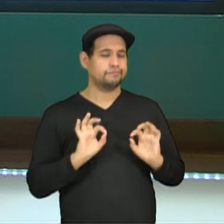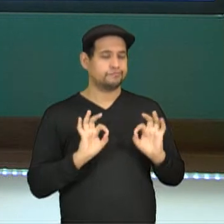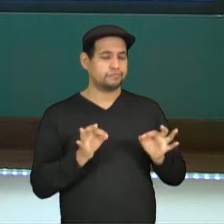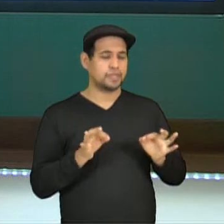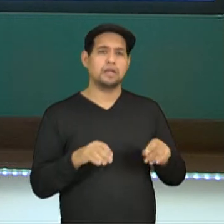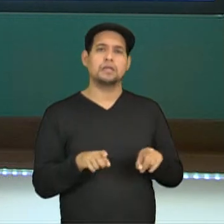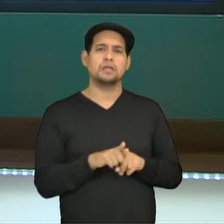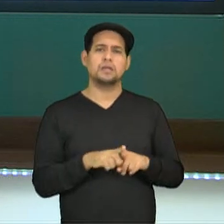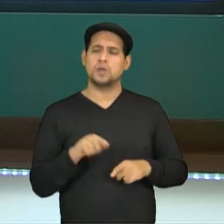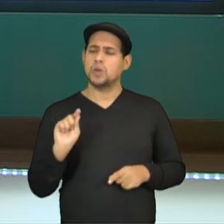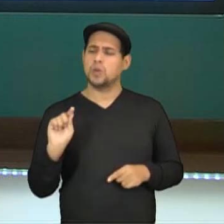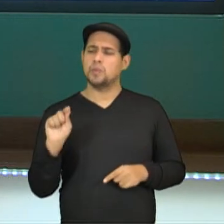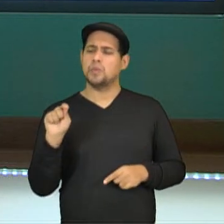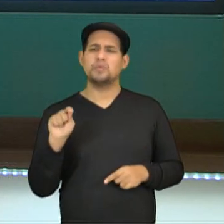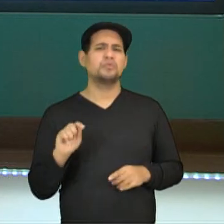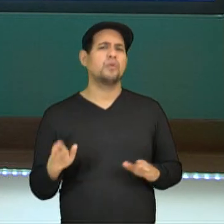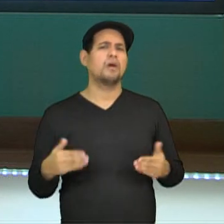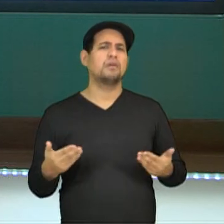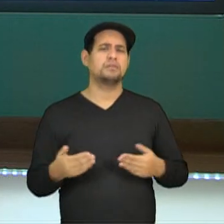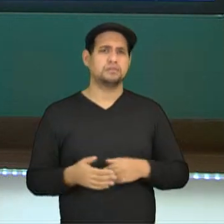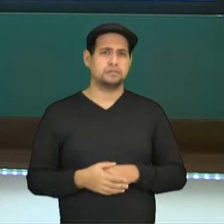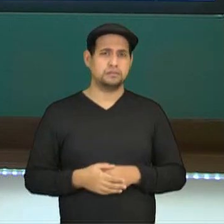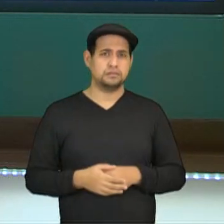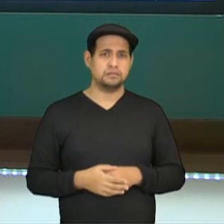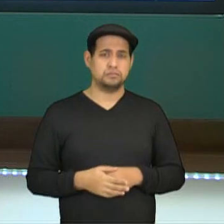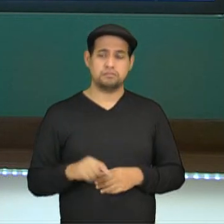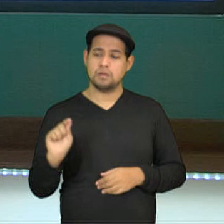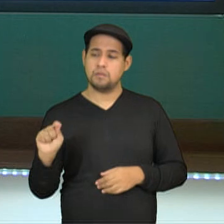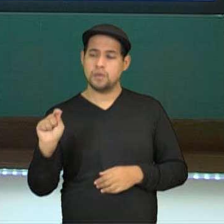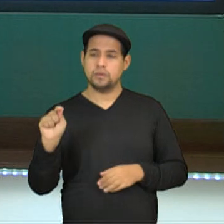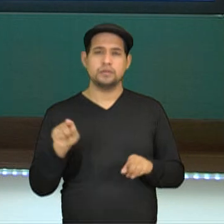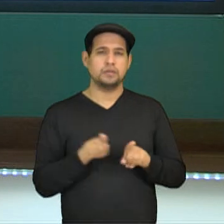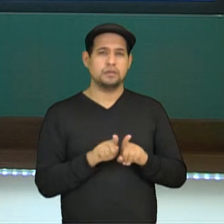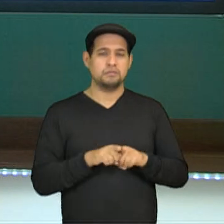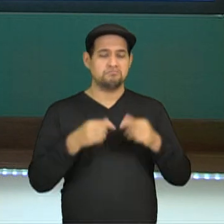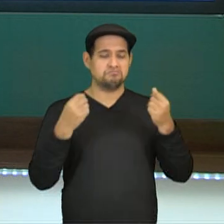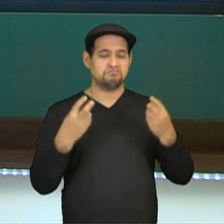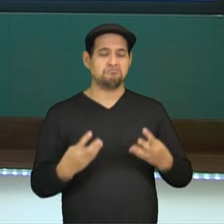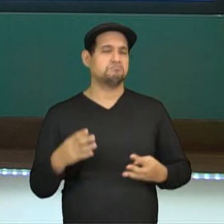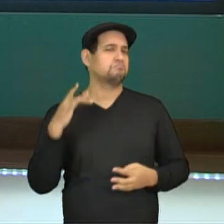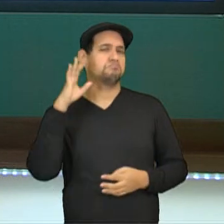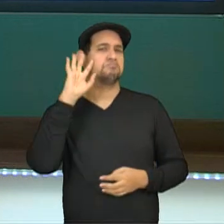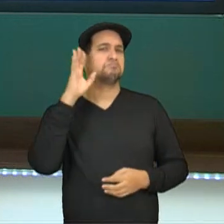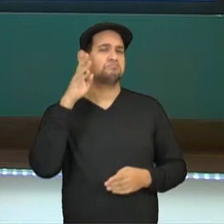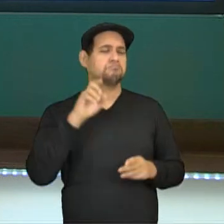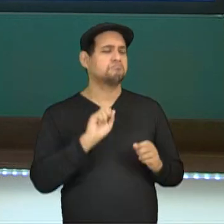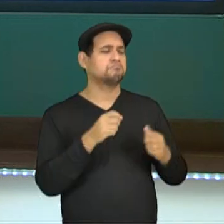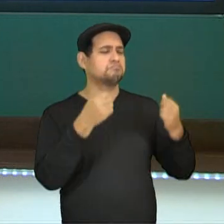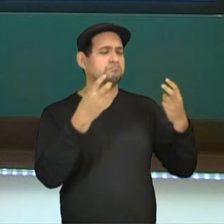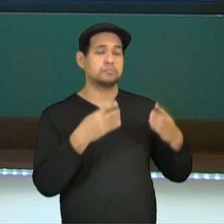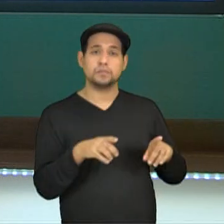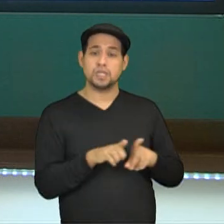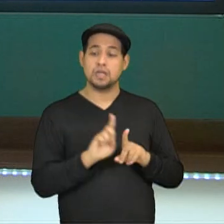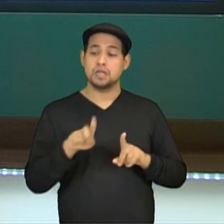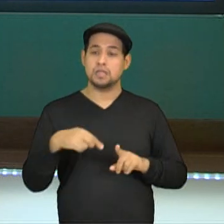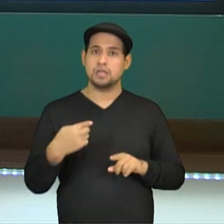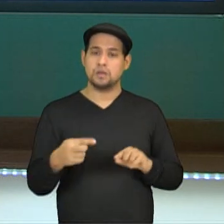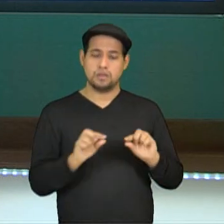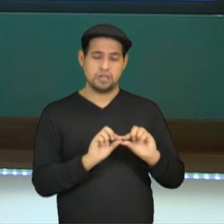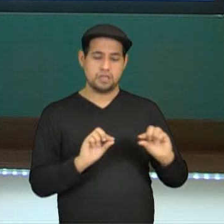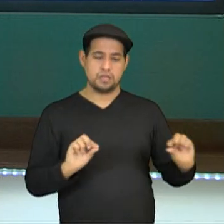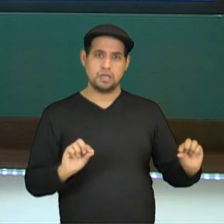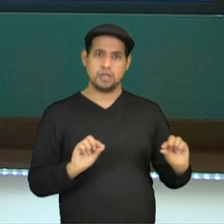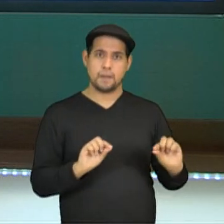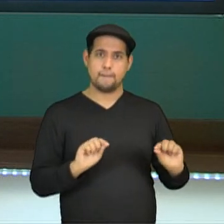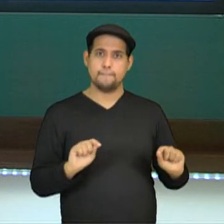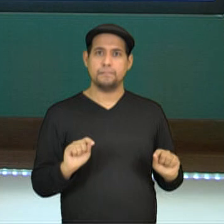E que pontuação específica foi essa? Os dois pontos para anunciar, né, o que foi que ele comentou, e na outra linha, parágrafo